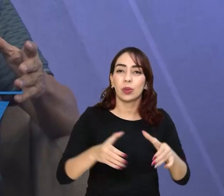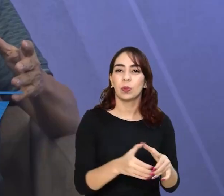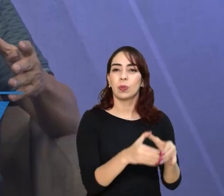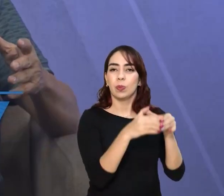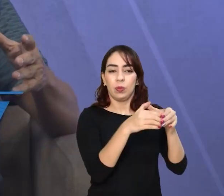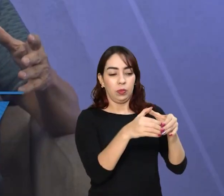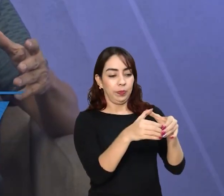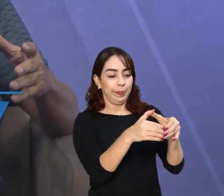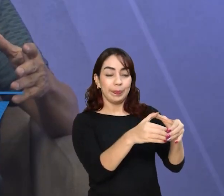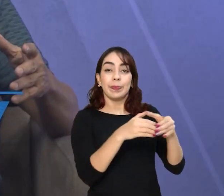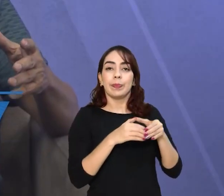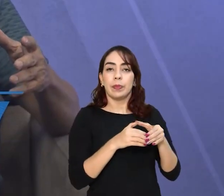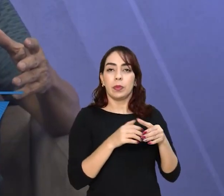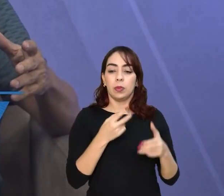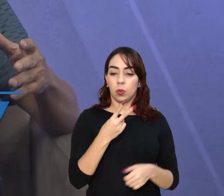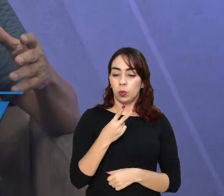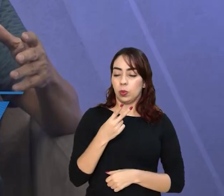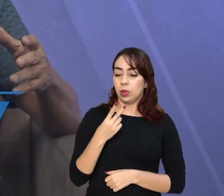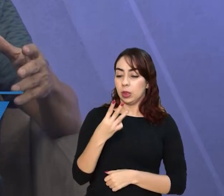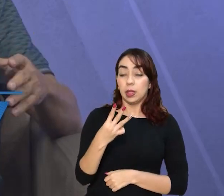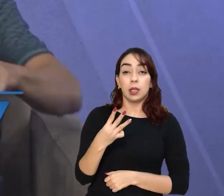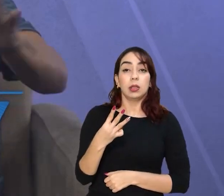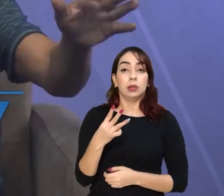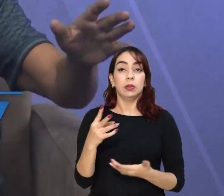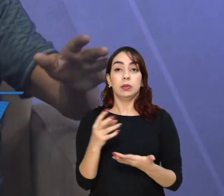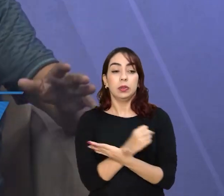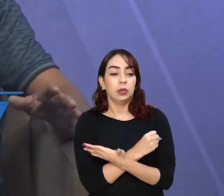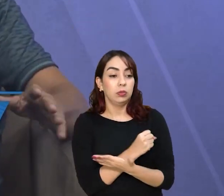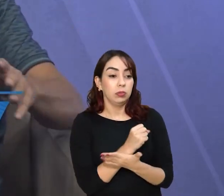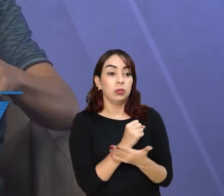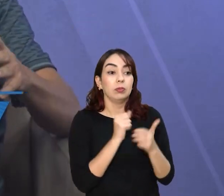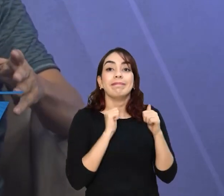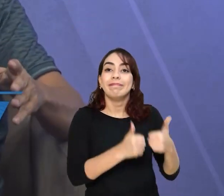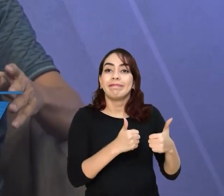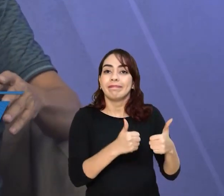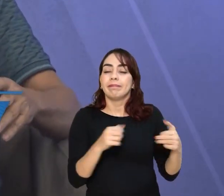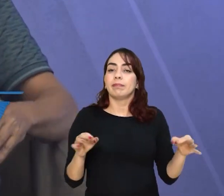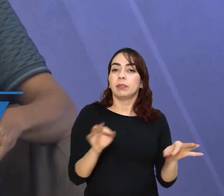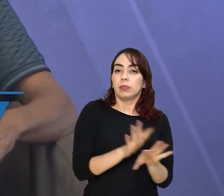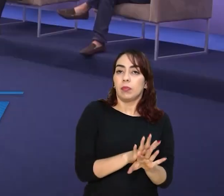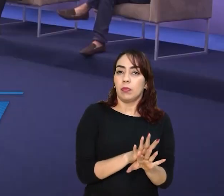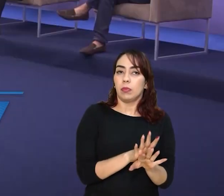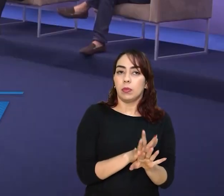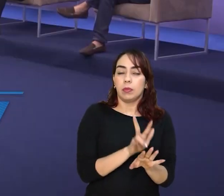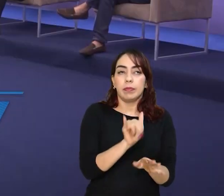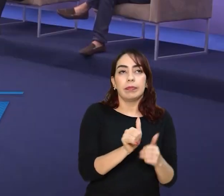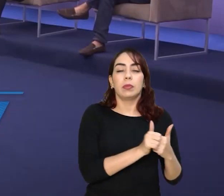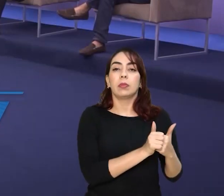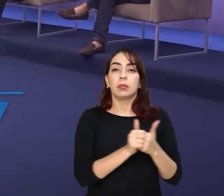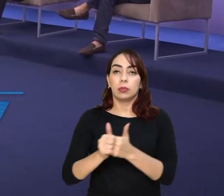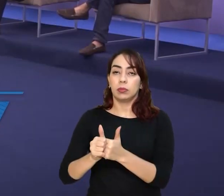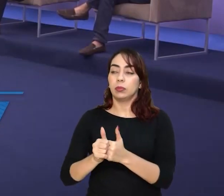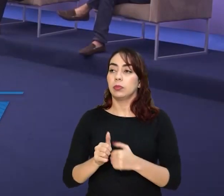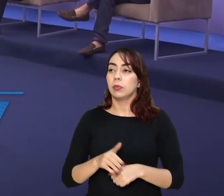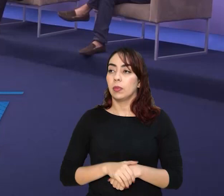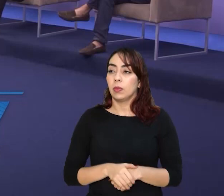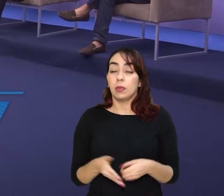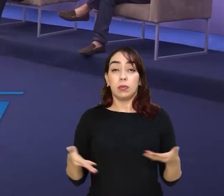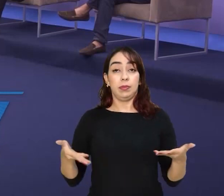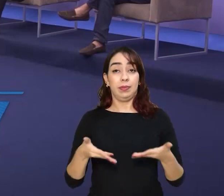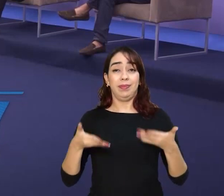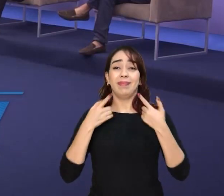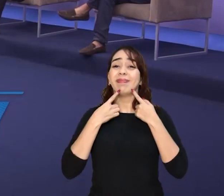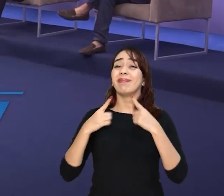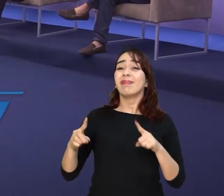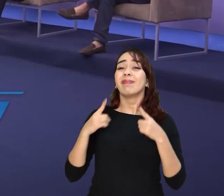coisa. Ganhou duas seguidas, ganhou três seguidas. É. Ah, o time é esse. Eu vou mudar o mesmo. Não, tudo bem, mas aí ele não pode reclamar não... Pois é, mas ele não fez